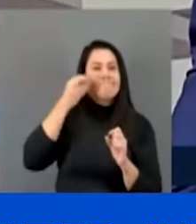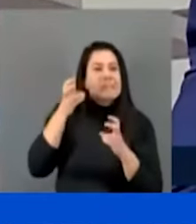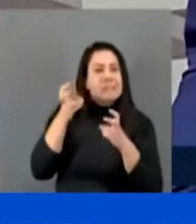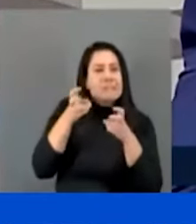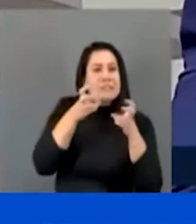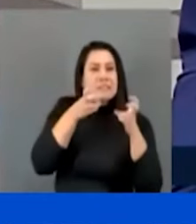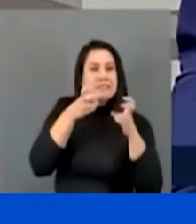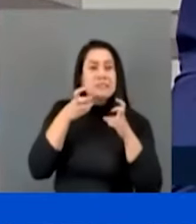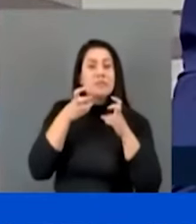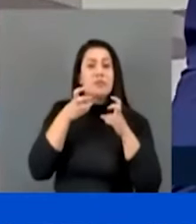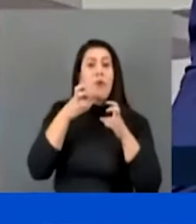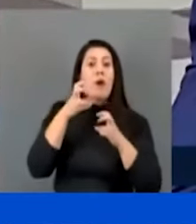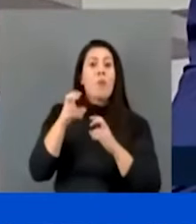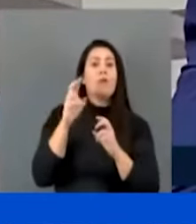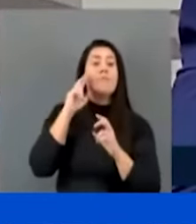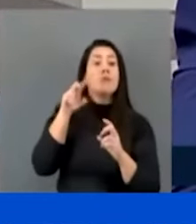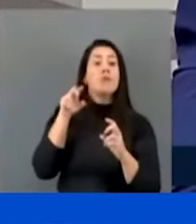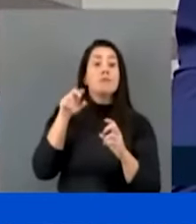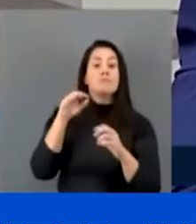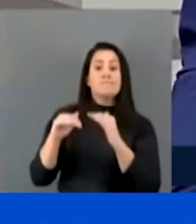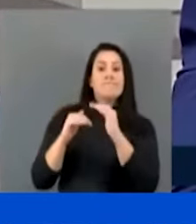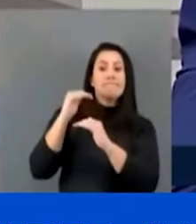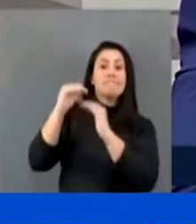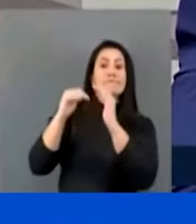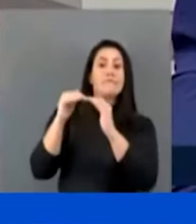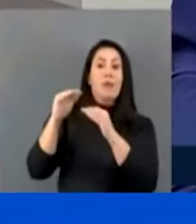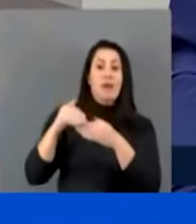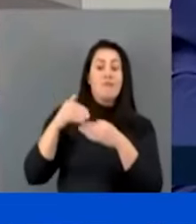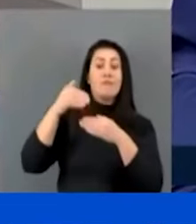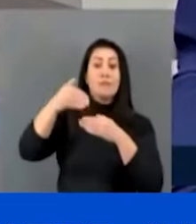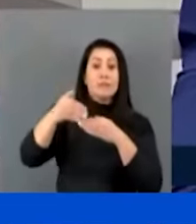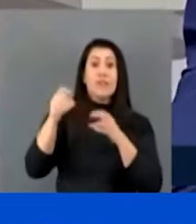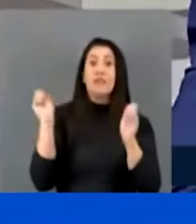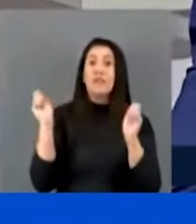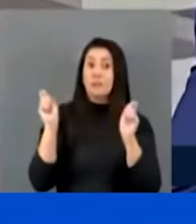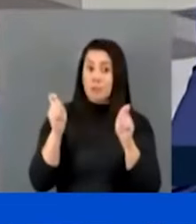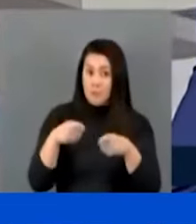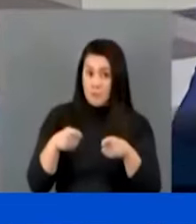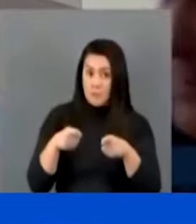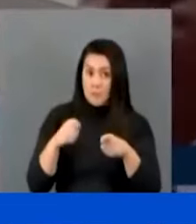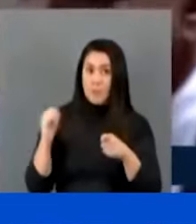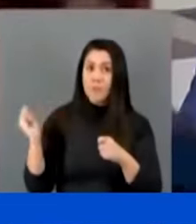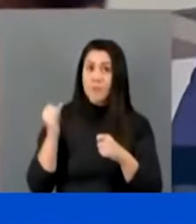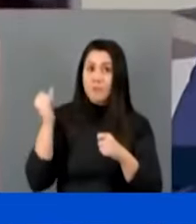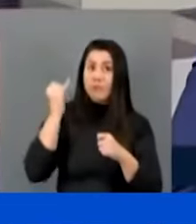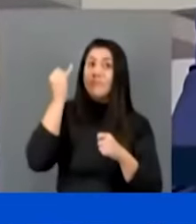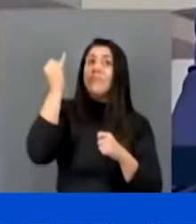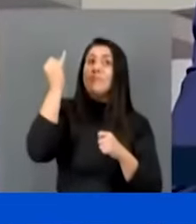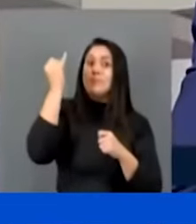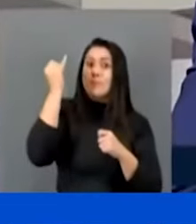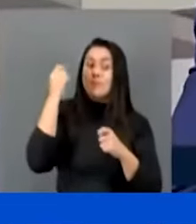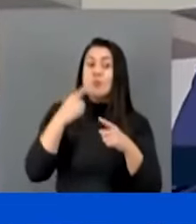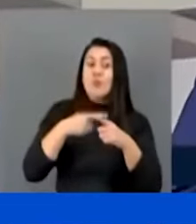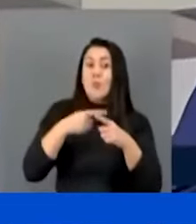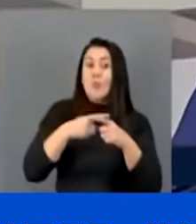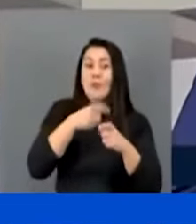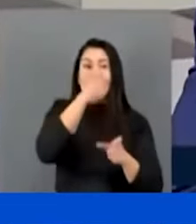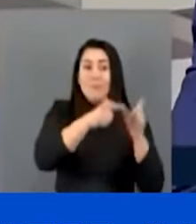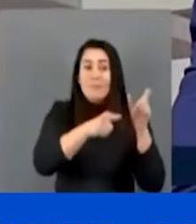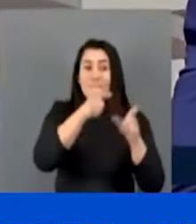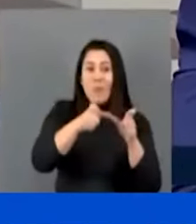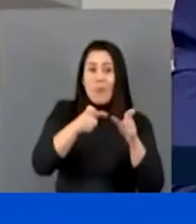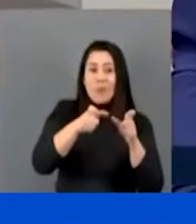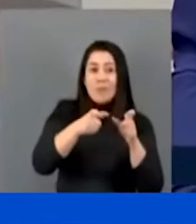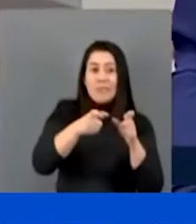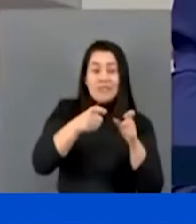dar certo ou não, se a gente vai conseguir cumprir a agenda, são outros 500. Mas no que diz respeito à harmonia entre Banco